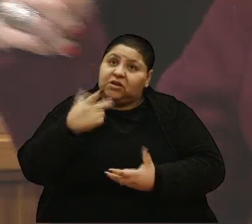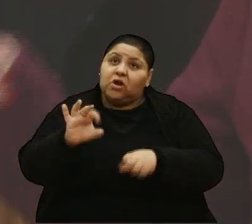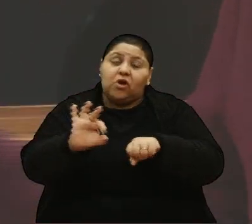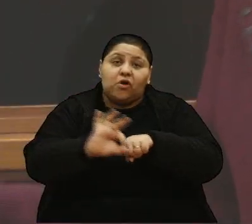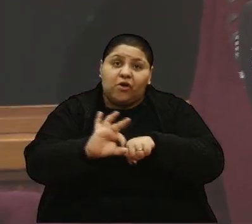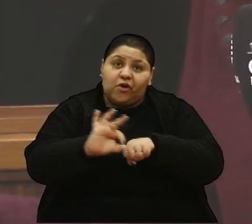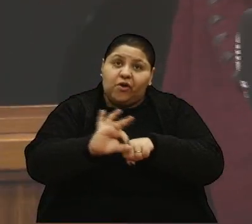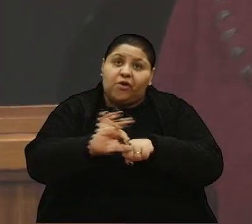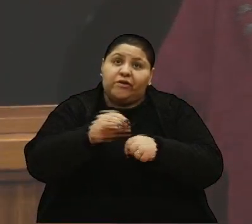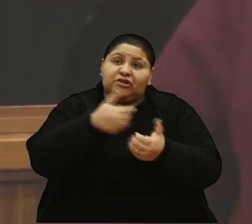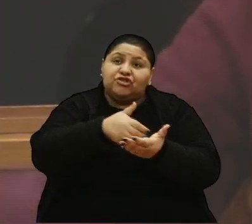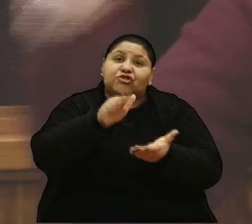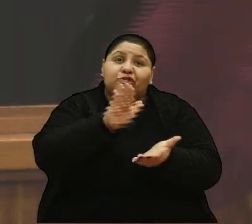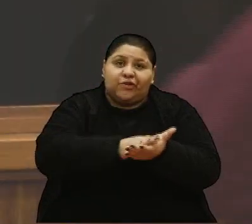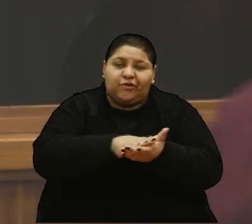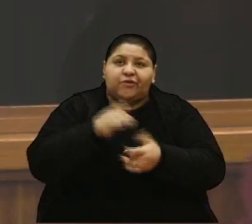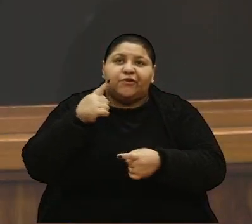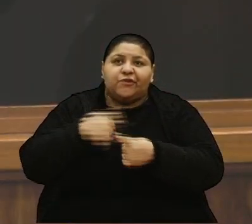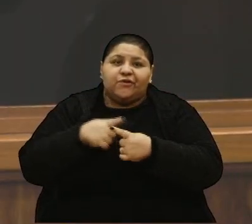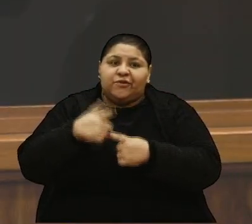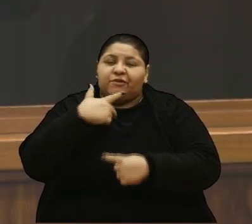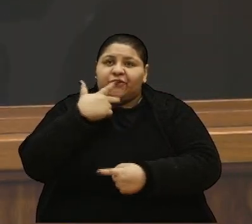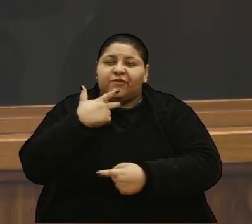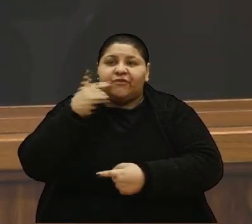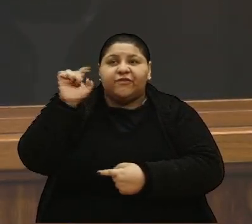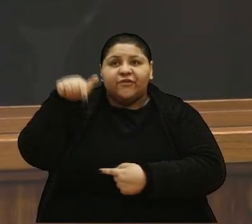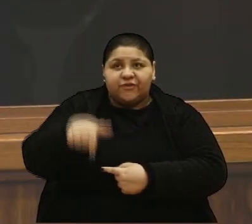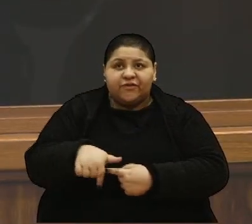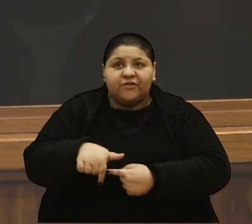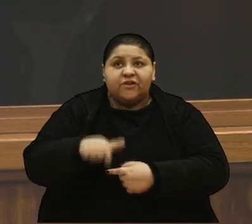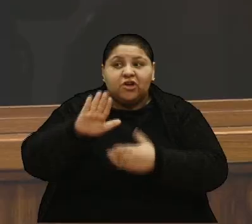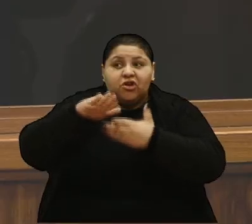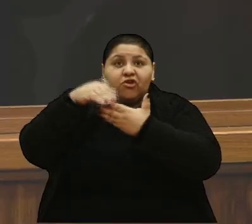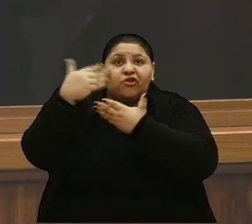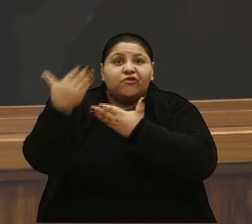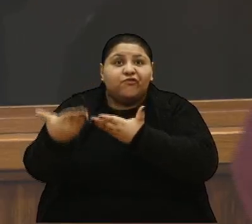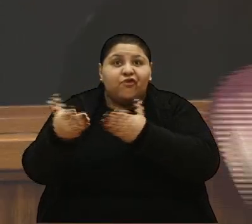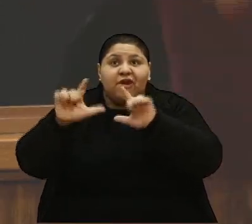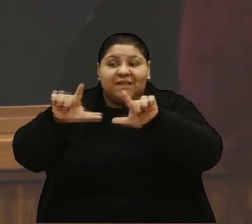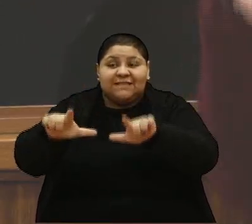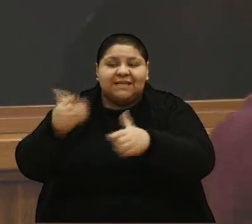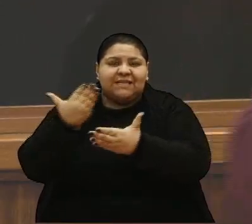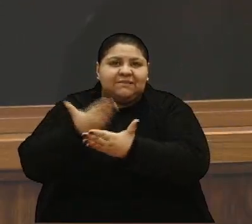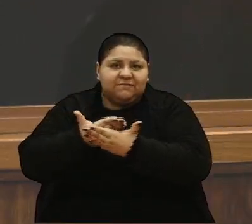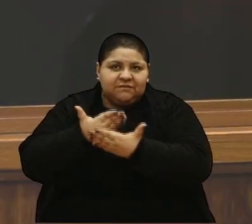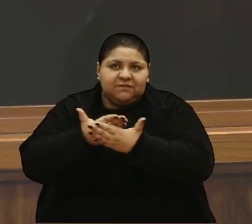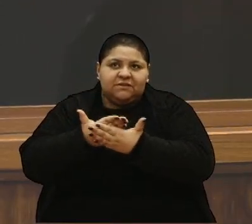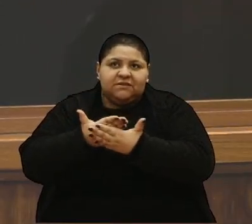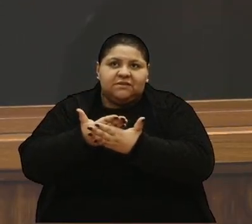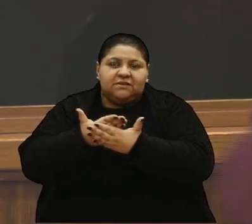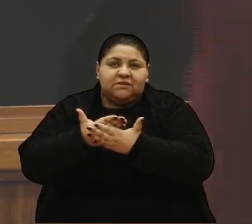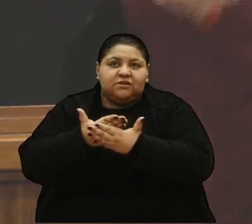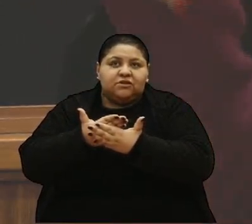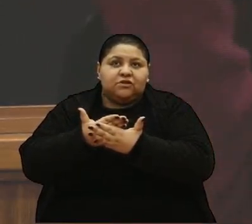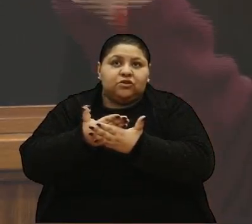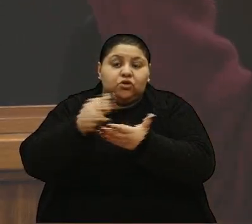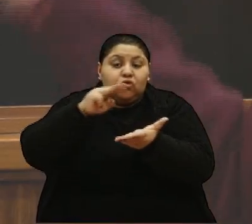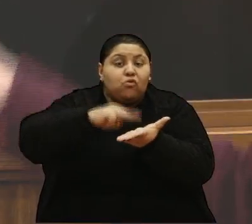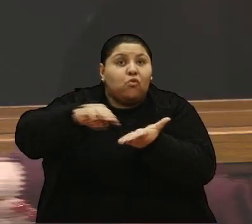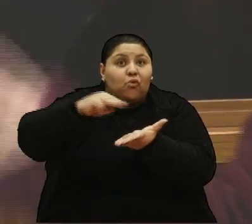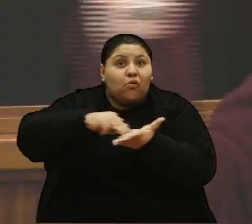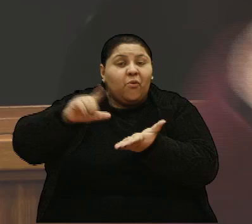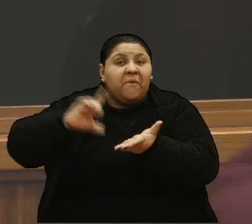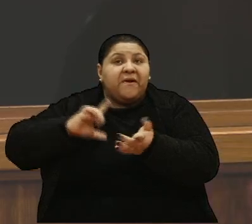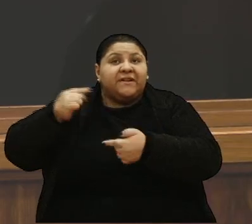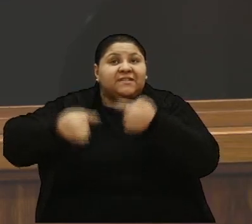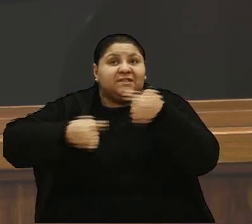advogada, de exoneração. Porque ela falou aquilo fora da sala de aula, num WhatsApp, que ainda tem